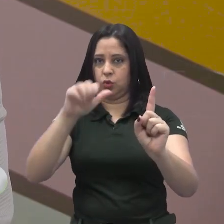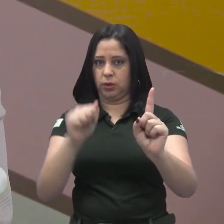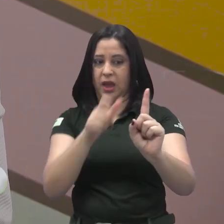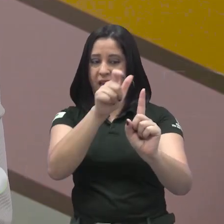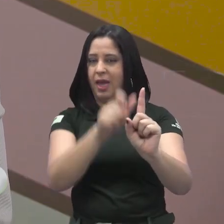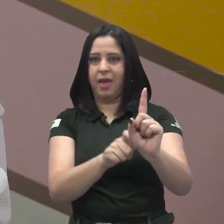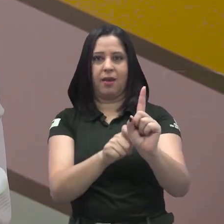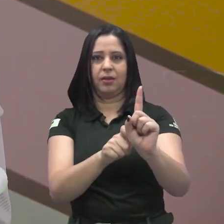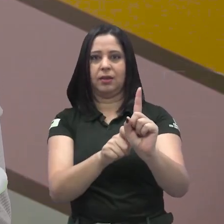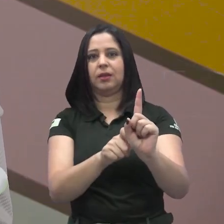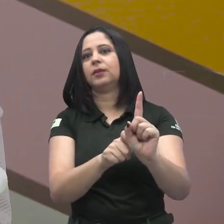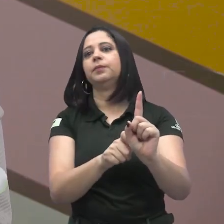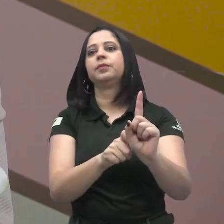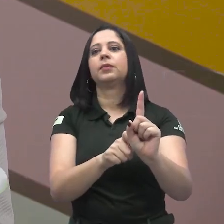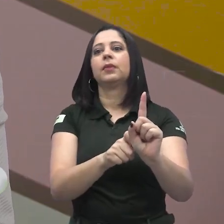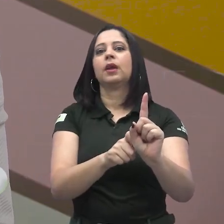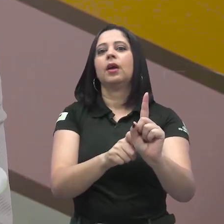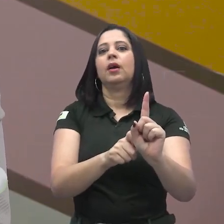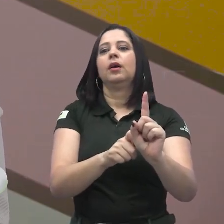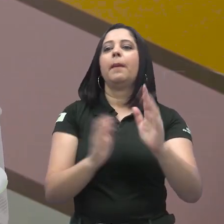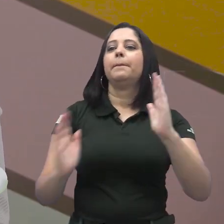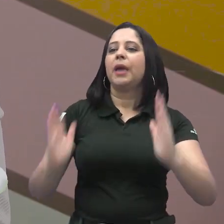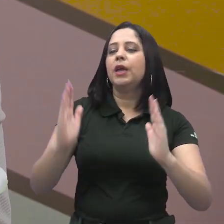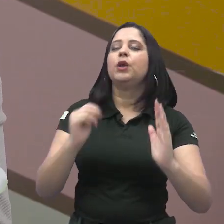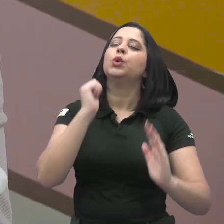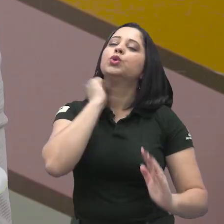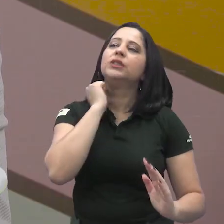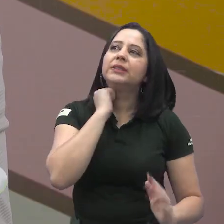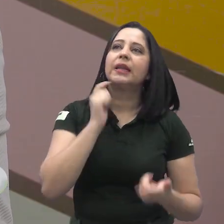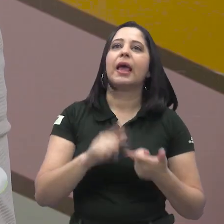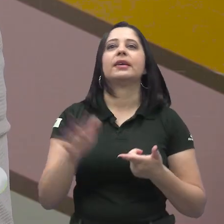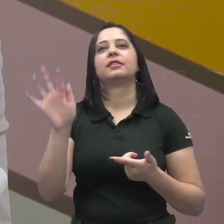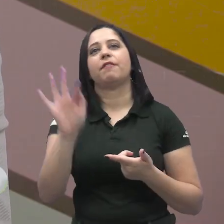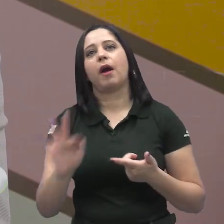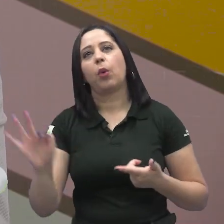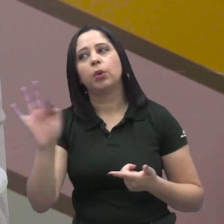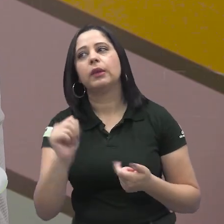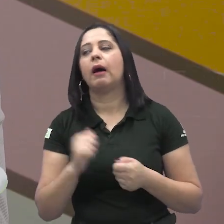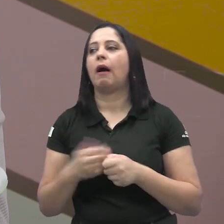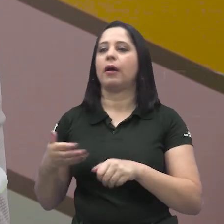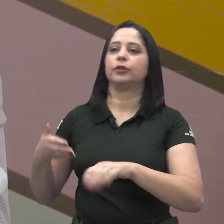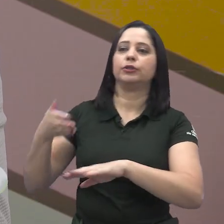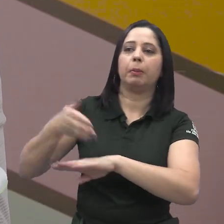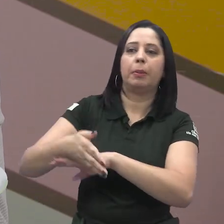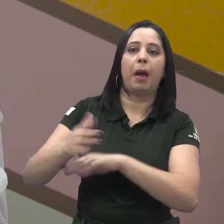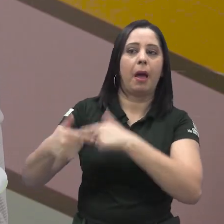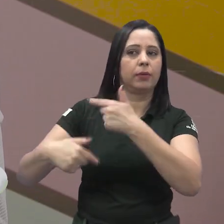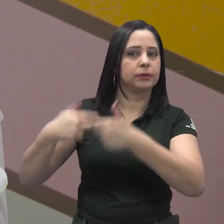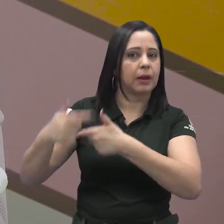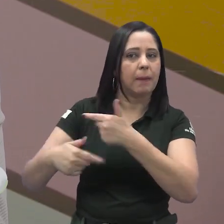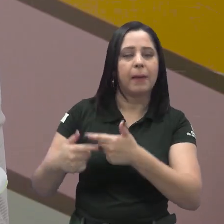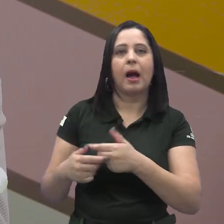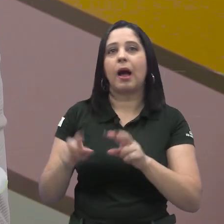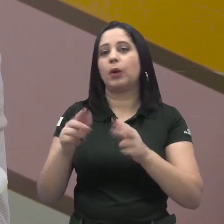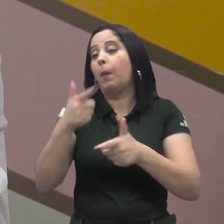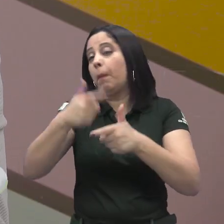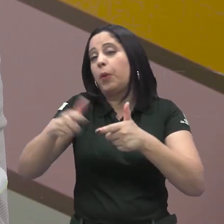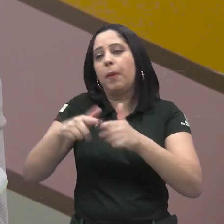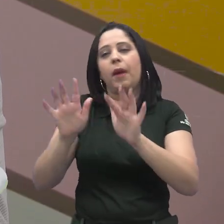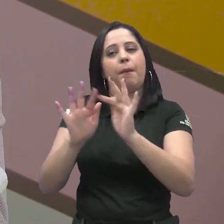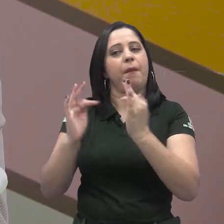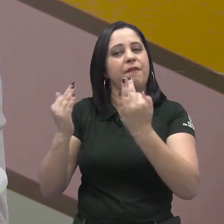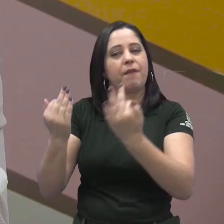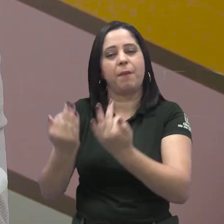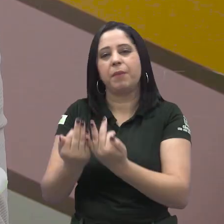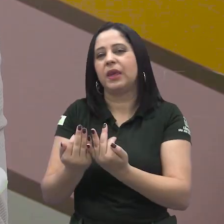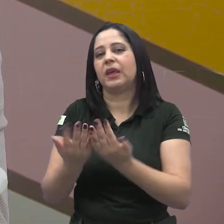pessoa que está numa situação de estresse, seja de faculdade, de começar a trabalhar, questões familiares,